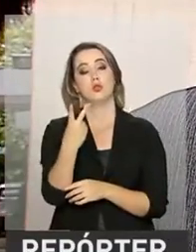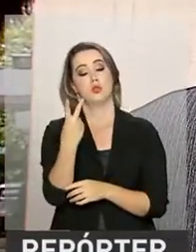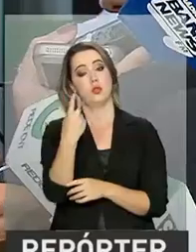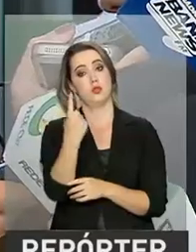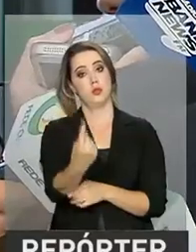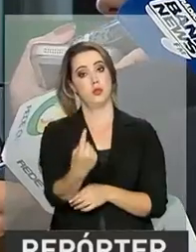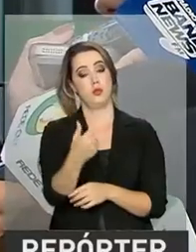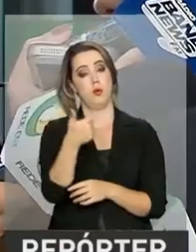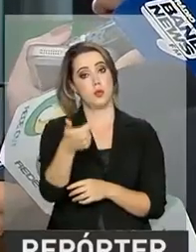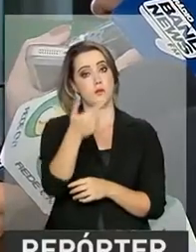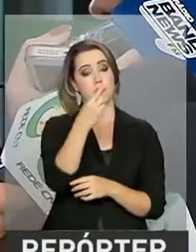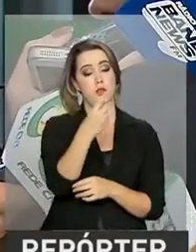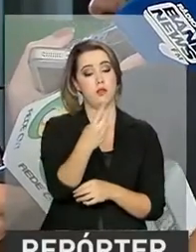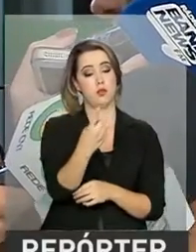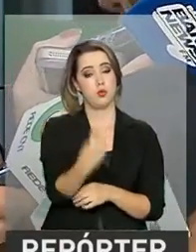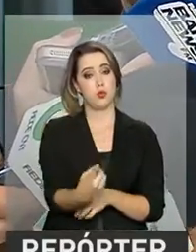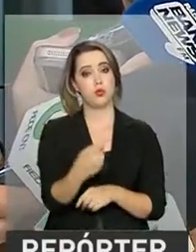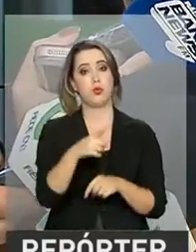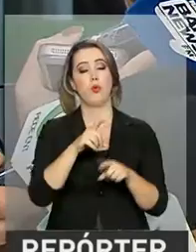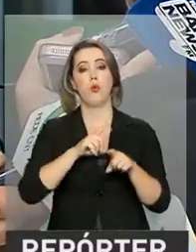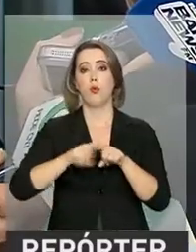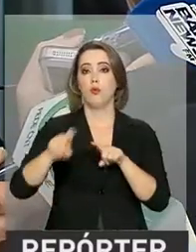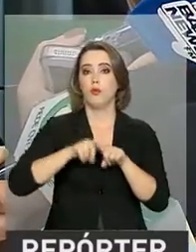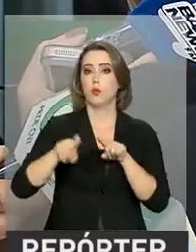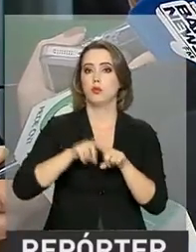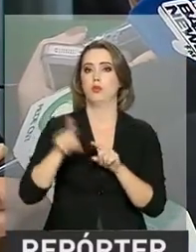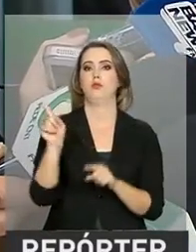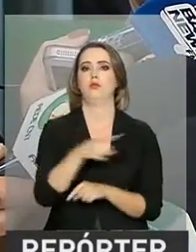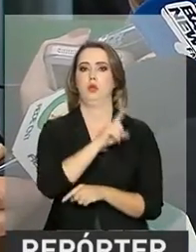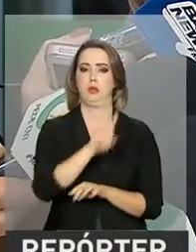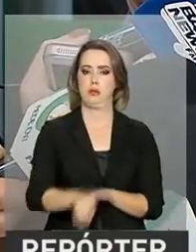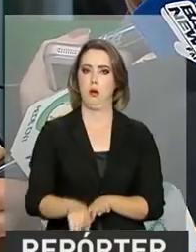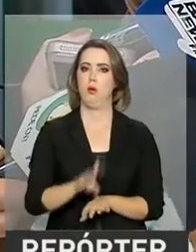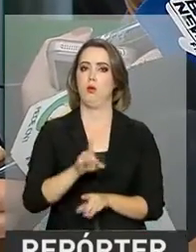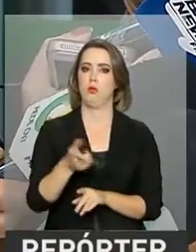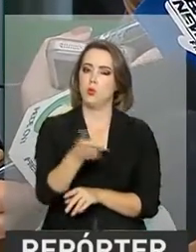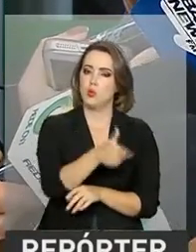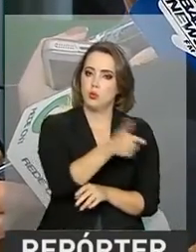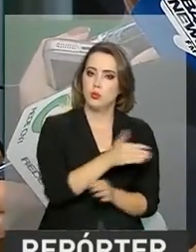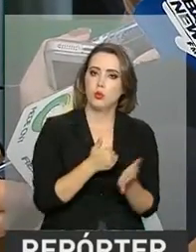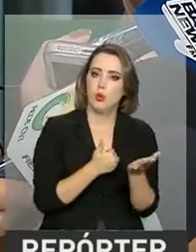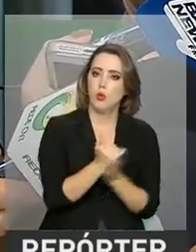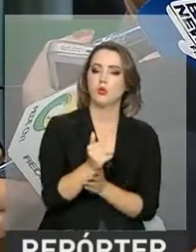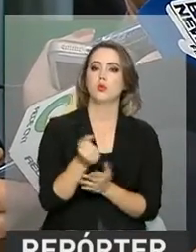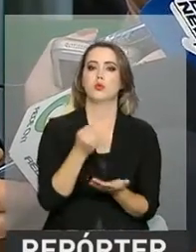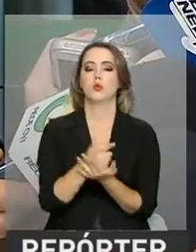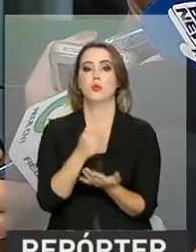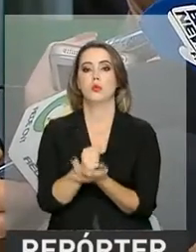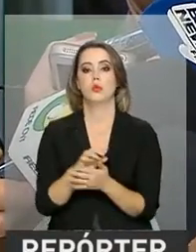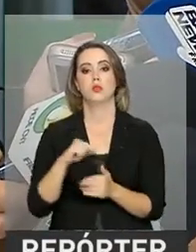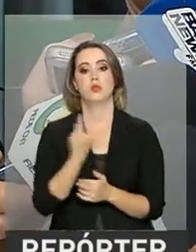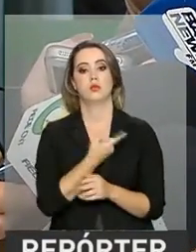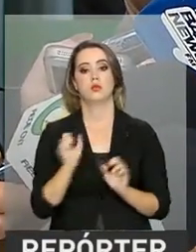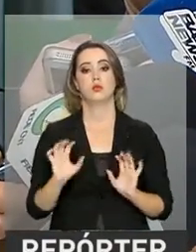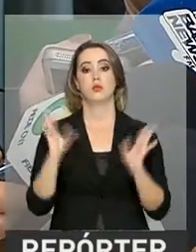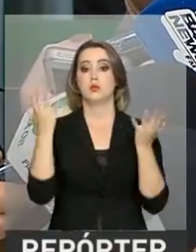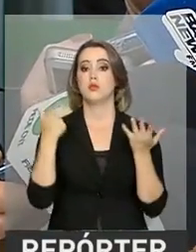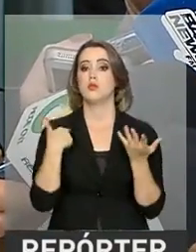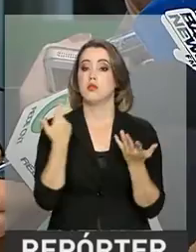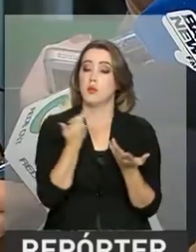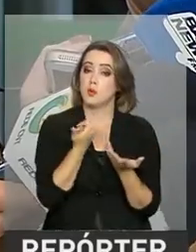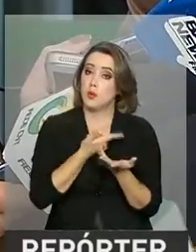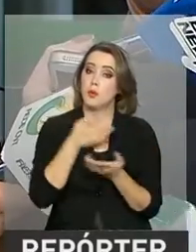junto com a china nos levam 30 por cento dos nossos produtos aqui no brasil então a gente está comemorando hoje feliz com essa retomada